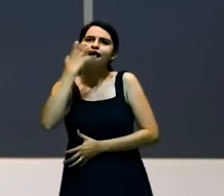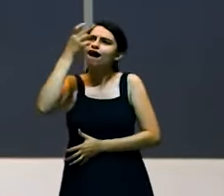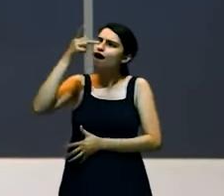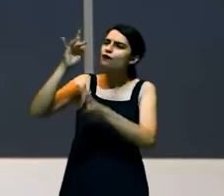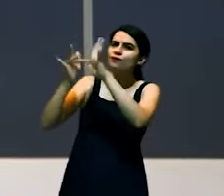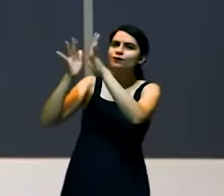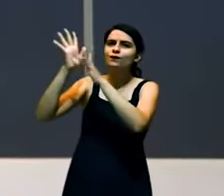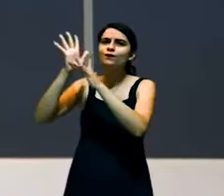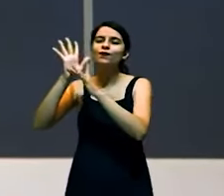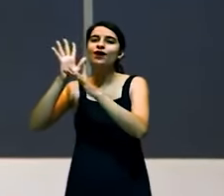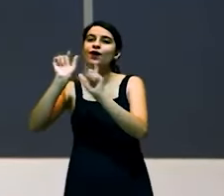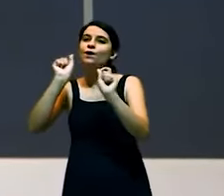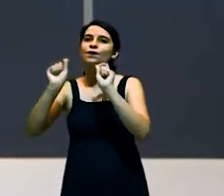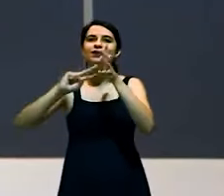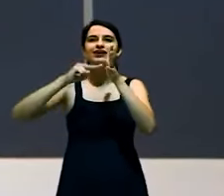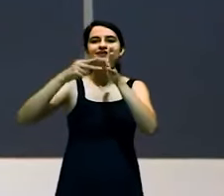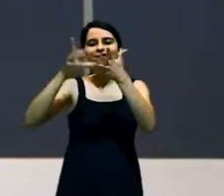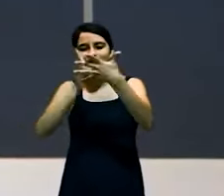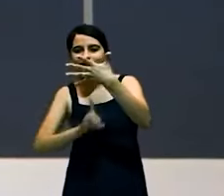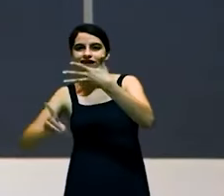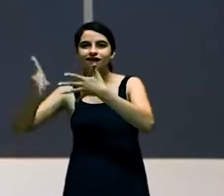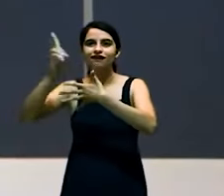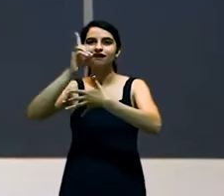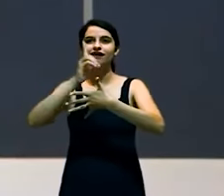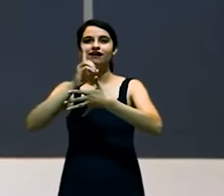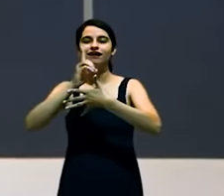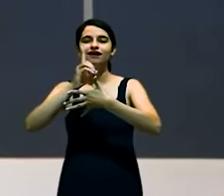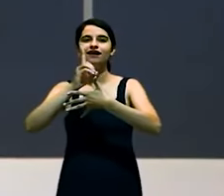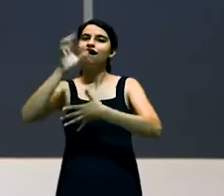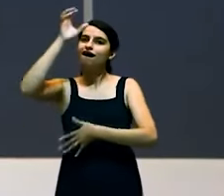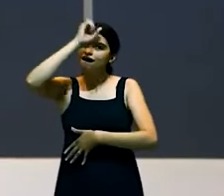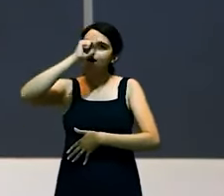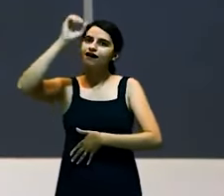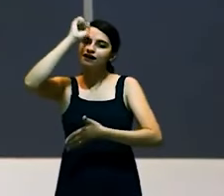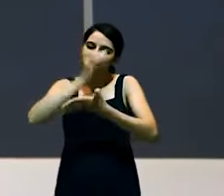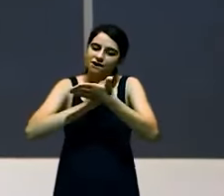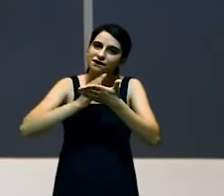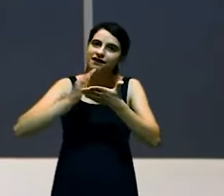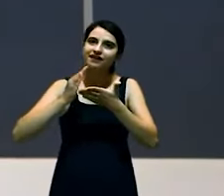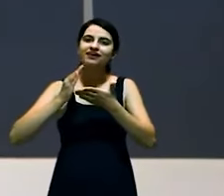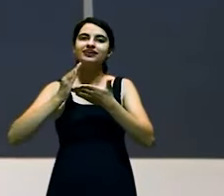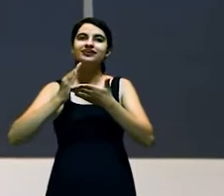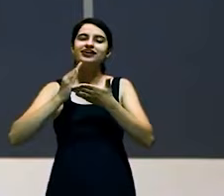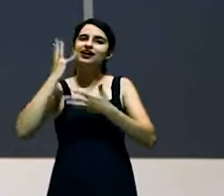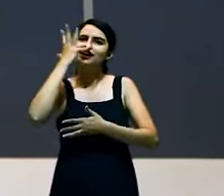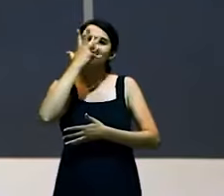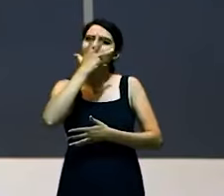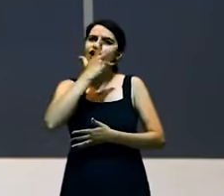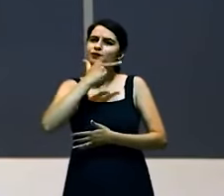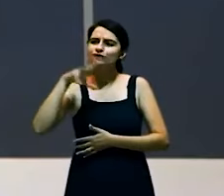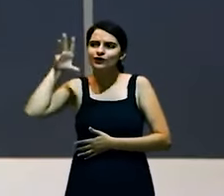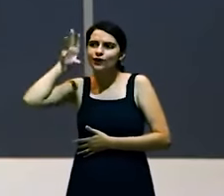do que é ter Jesus como prioridade na vida. É. Isso é muito bonito quando eu ouço